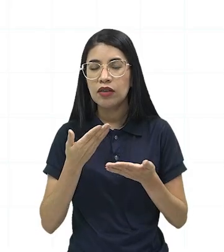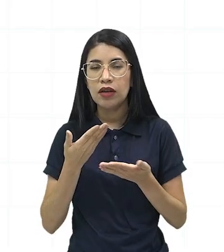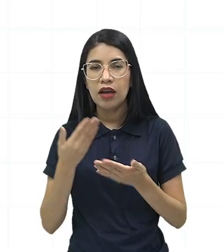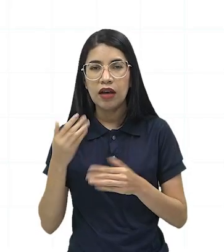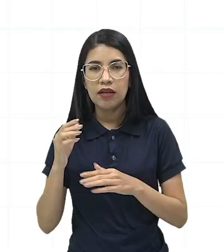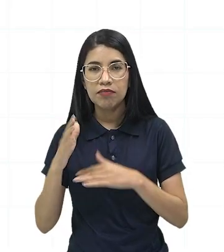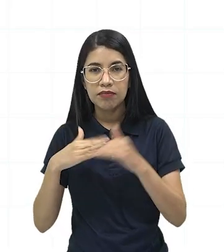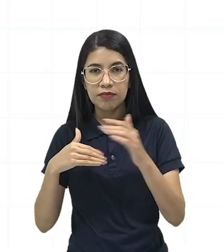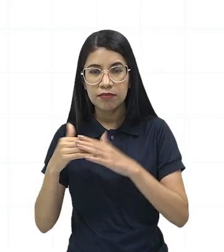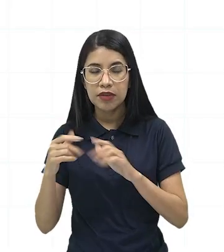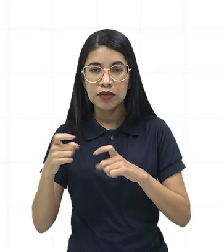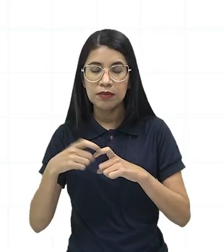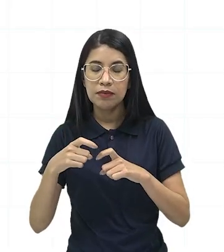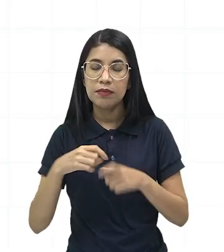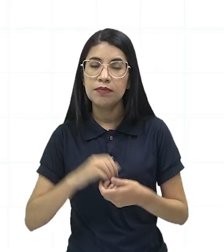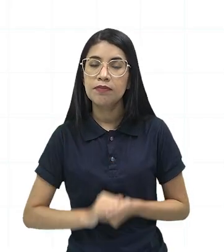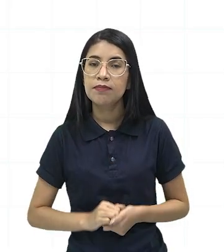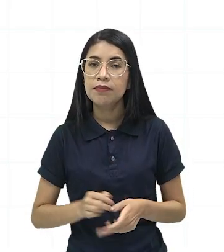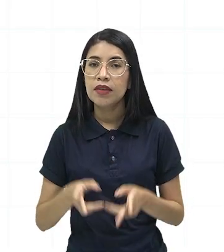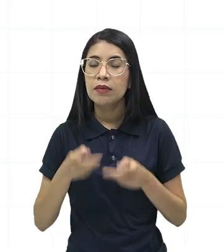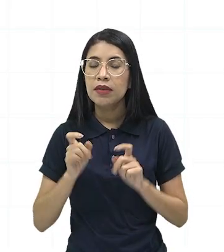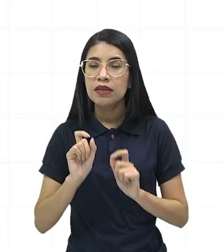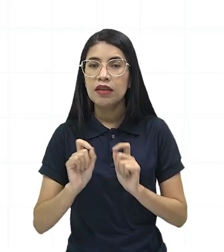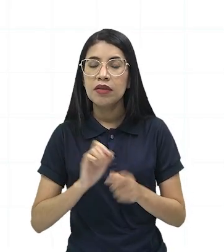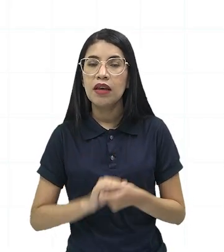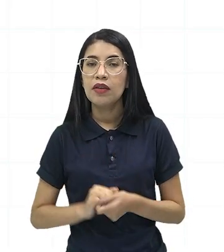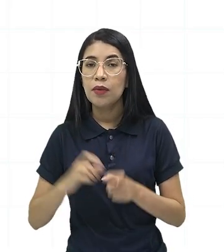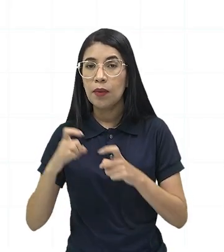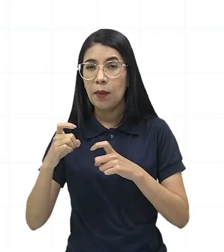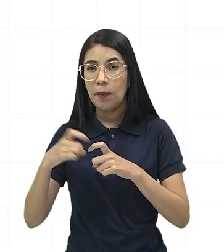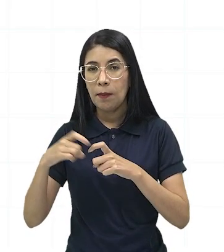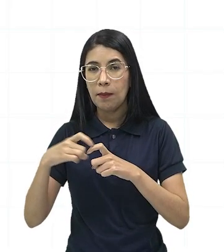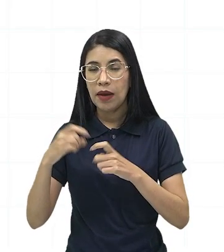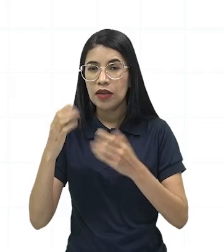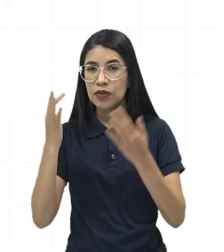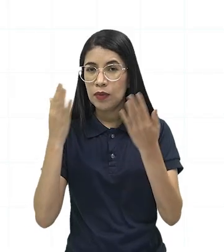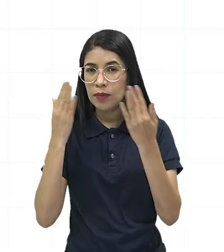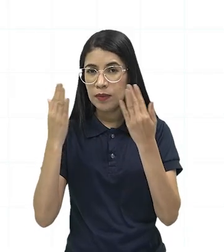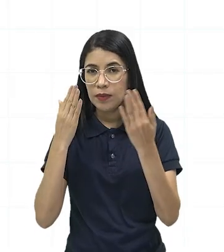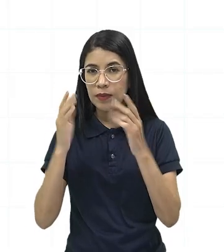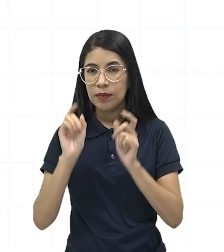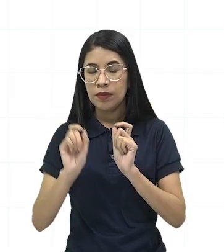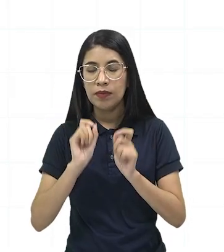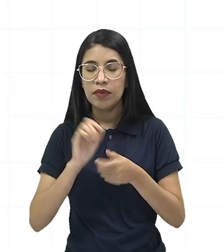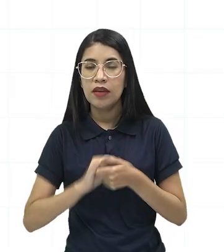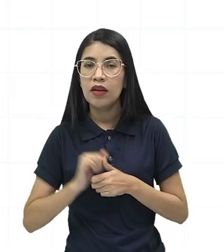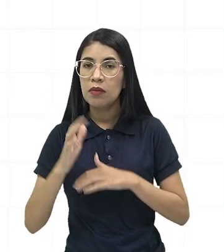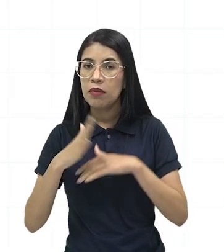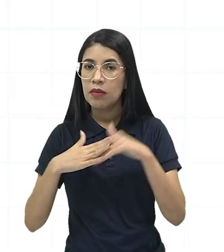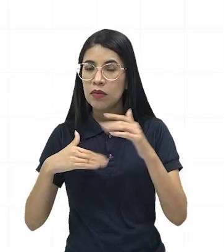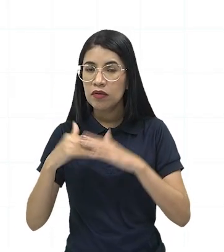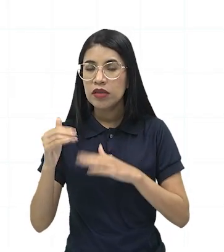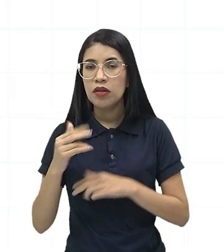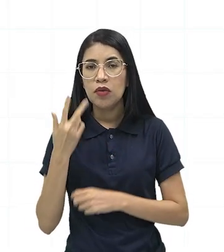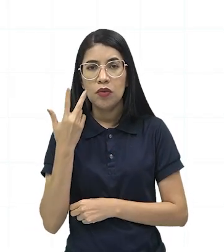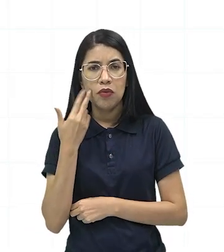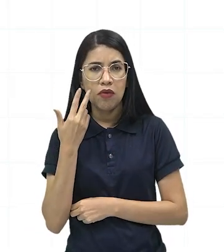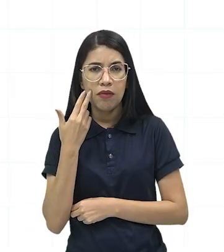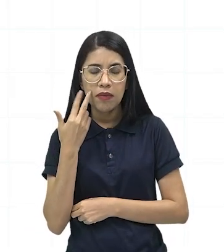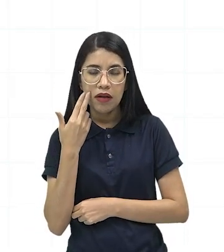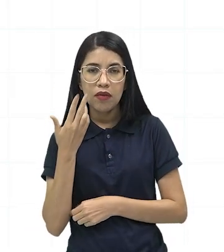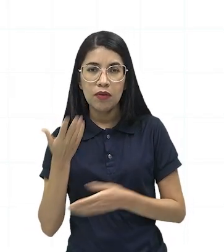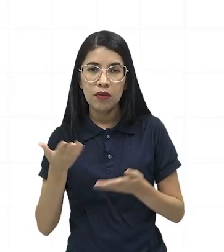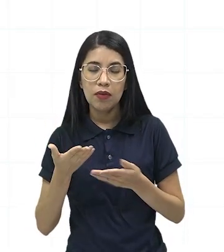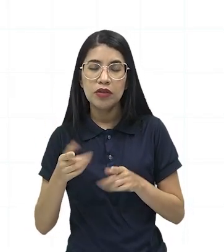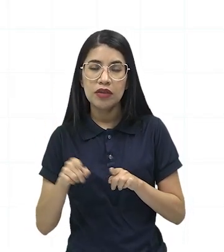aqui? O médico, o psiquiatra, ele é uma profissão comum e que